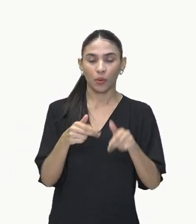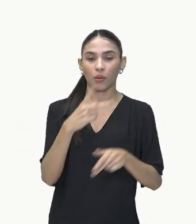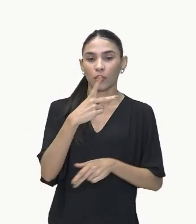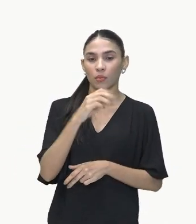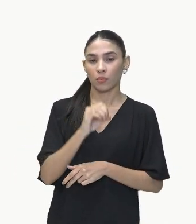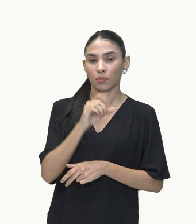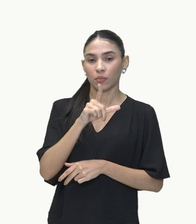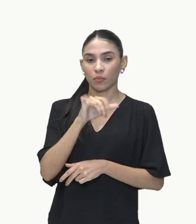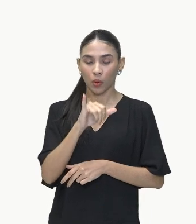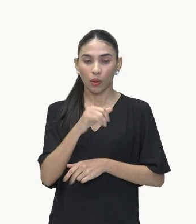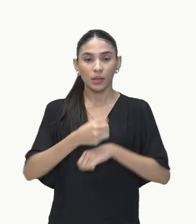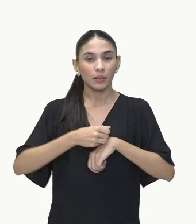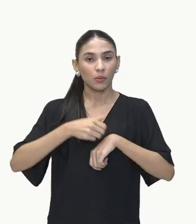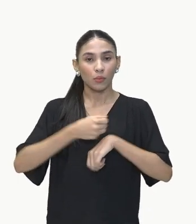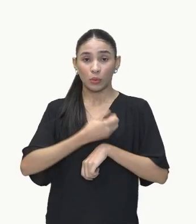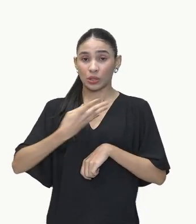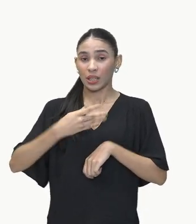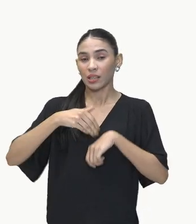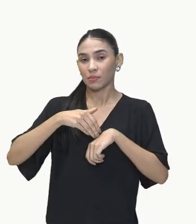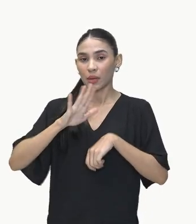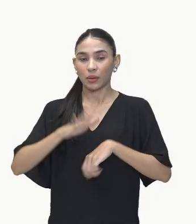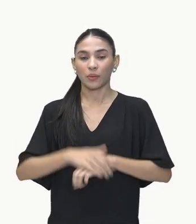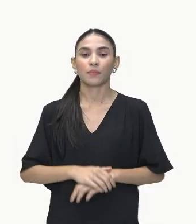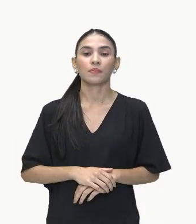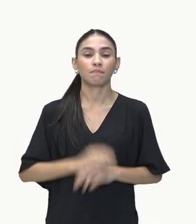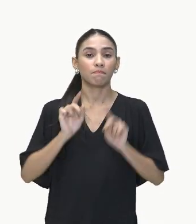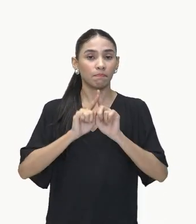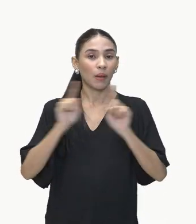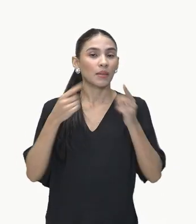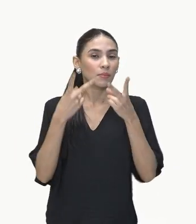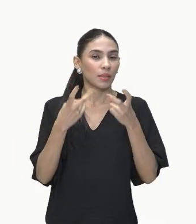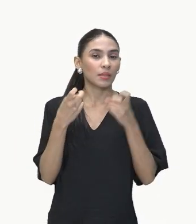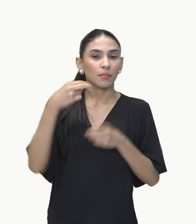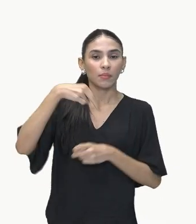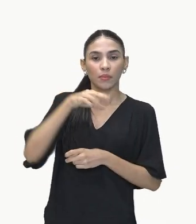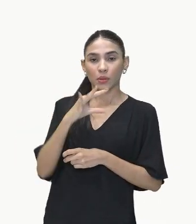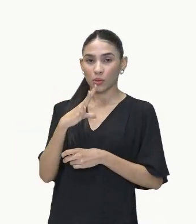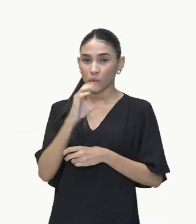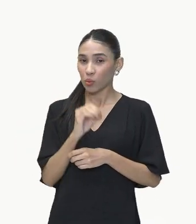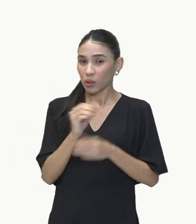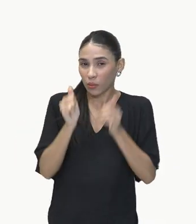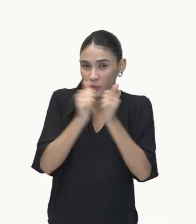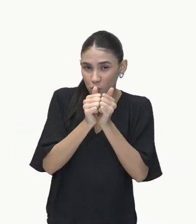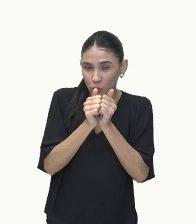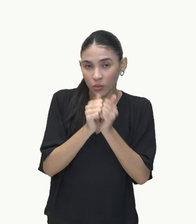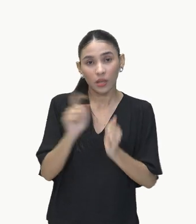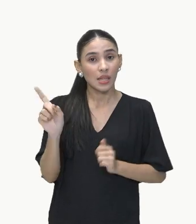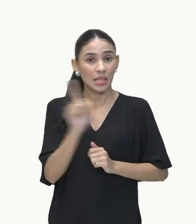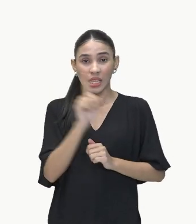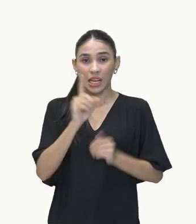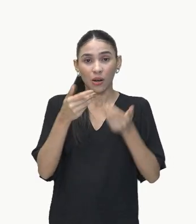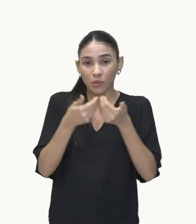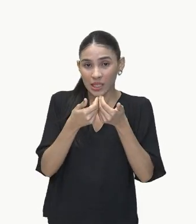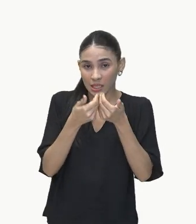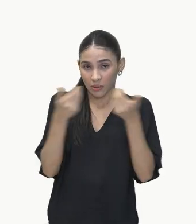porque tem mais de um núcleo. Mas observem que esses núcleos eles não estão coladinhos entre si, então eles estão com